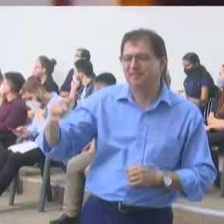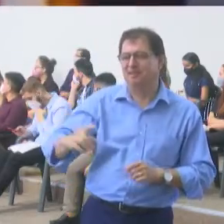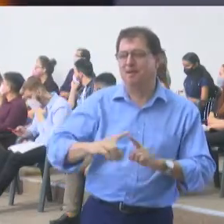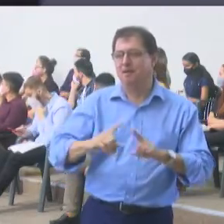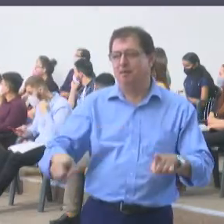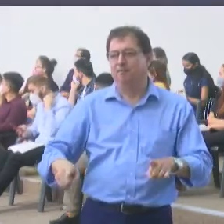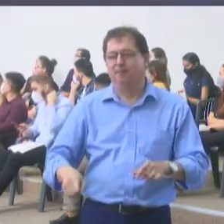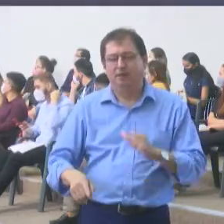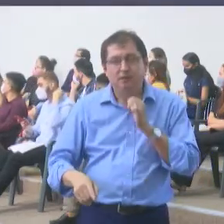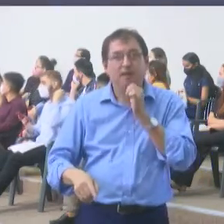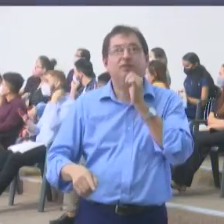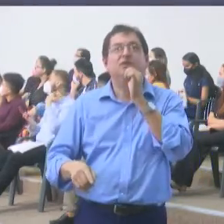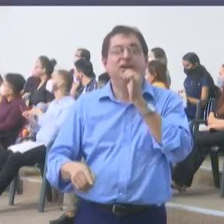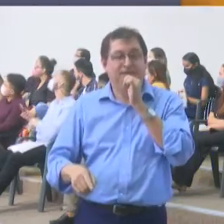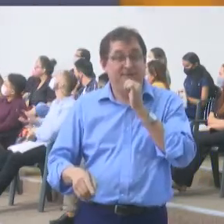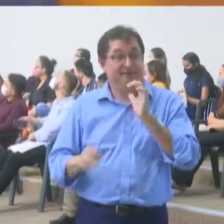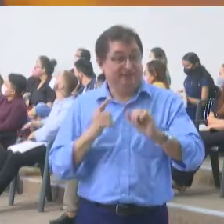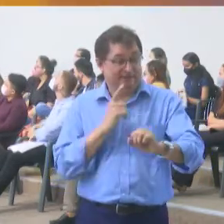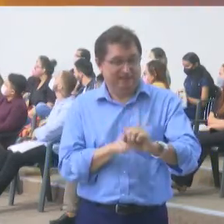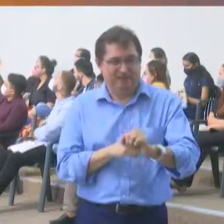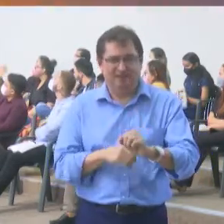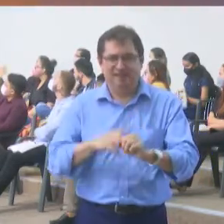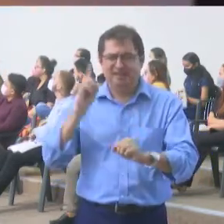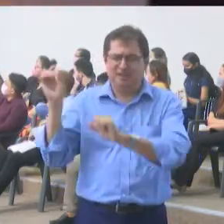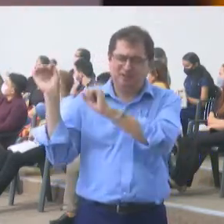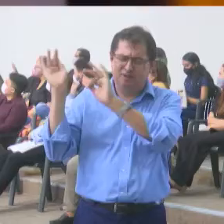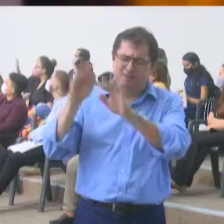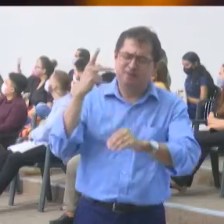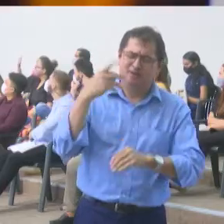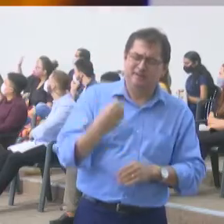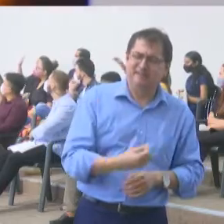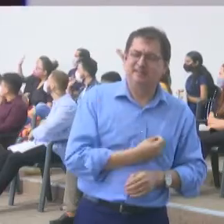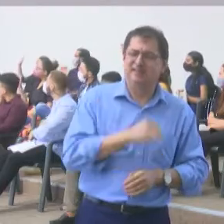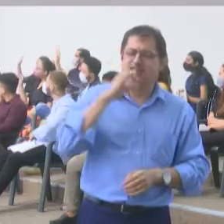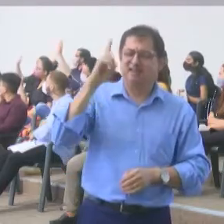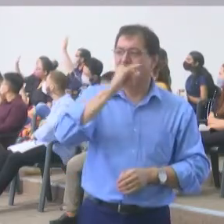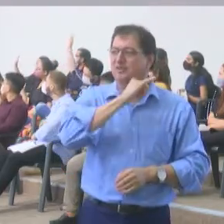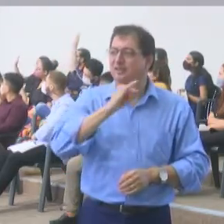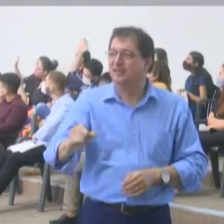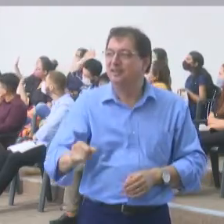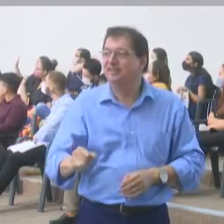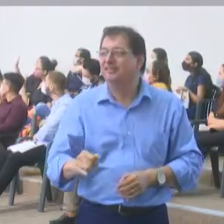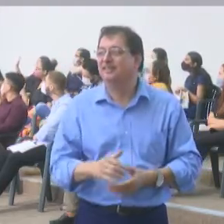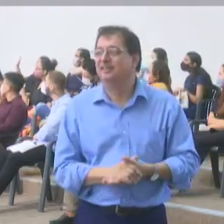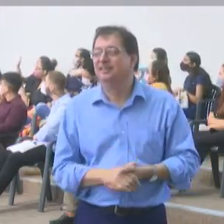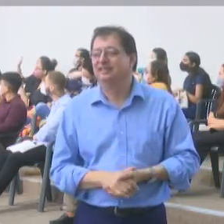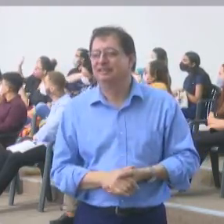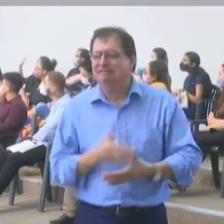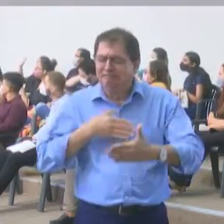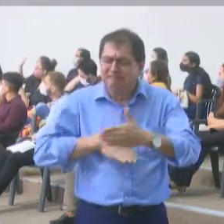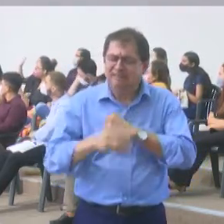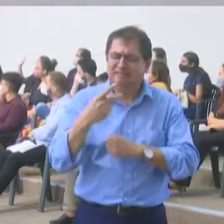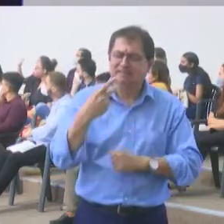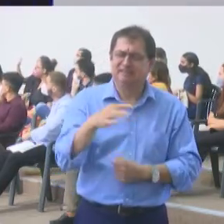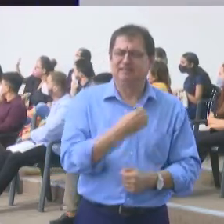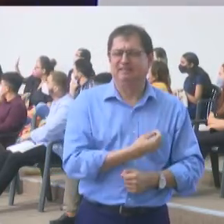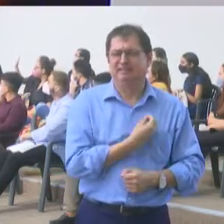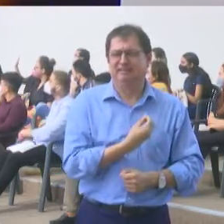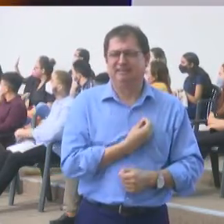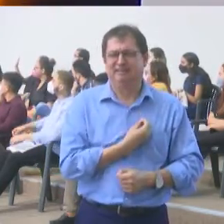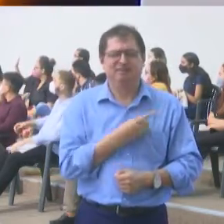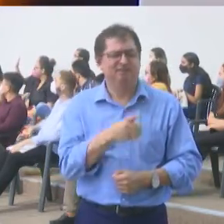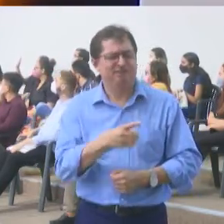envergonhada, saiu cheia, voltou vazia, mas agora Deus está dizendo: aquilo que está morto vai reviver dentro de você, ao ponto que você vai pegar